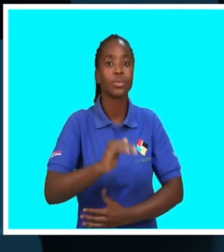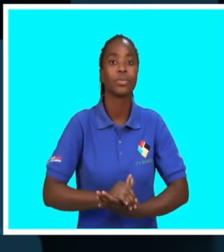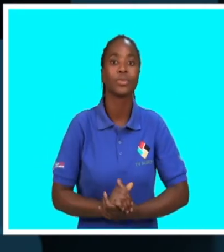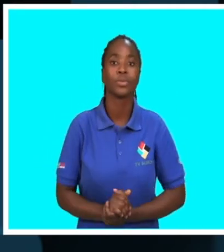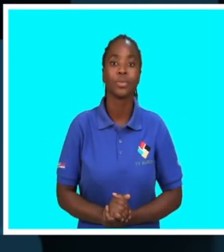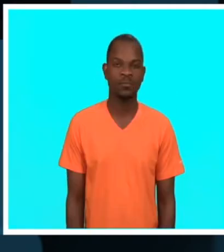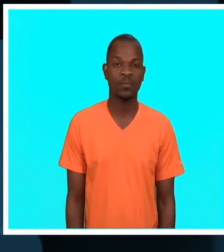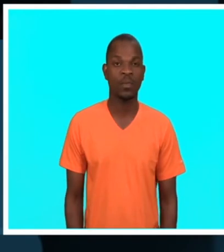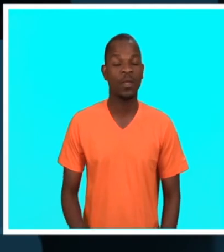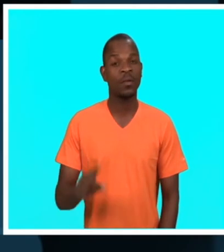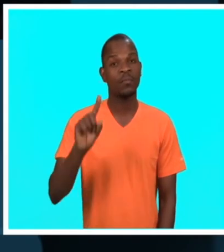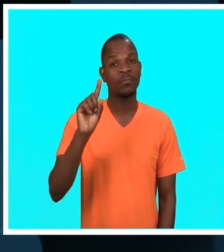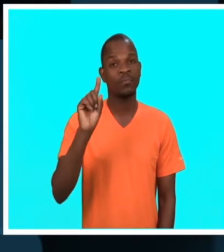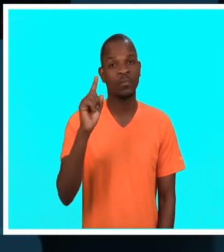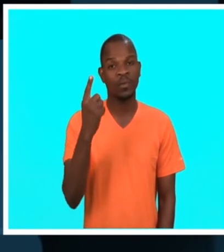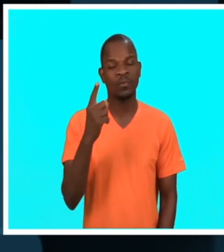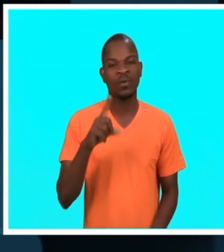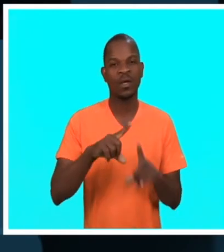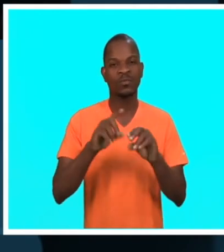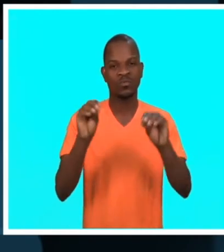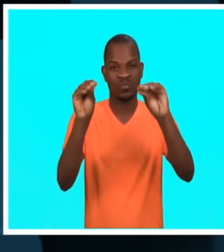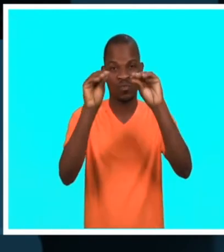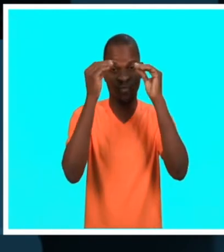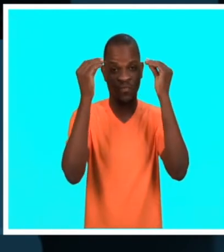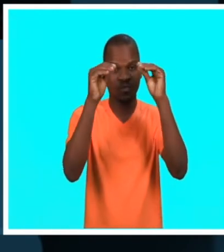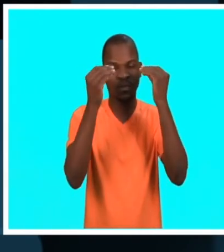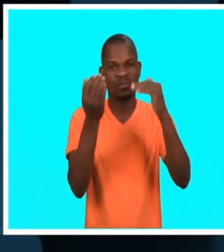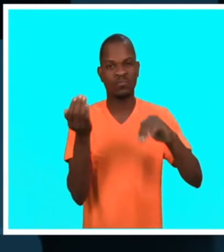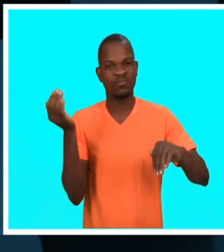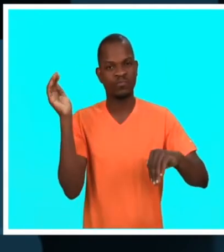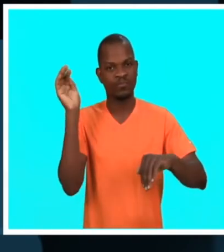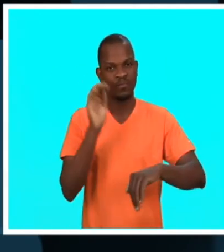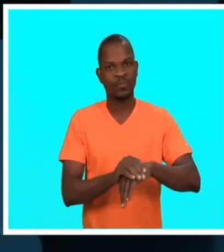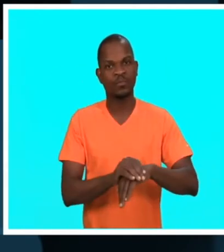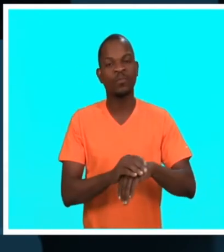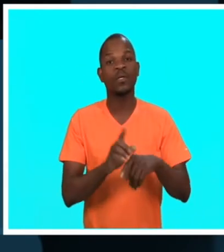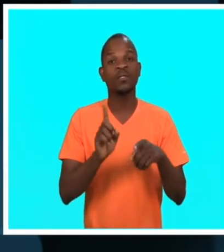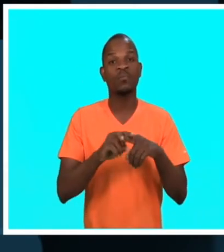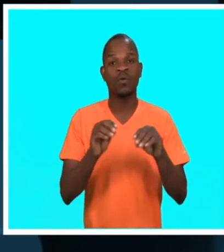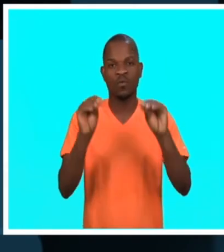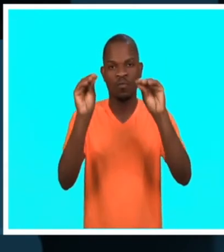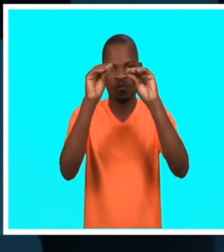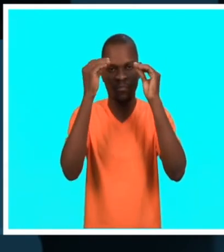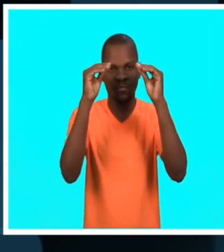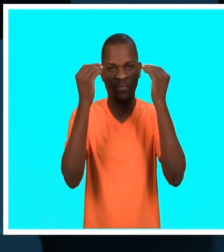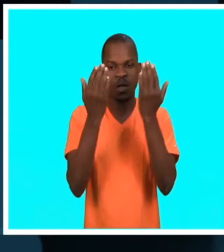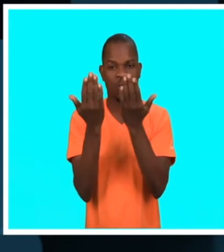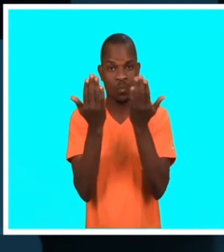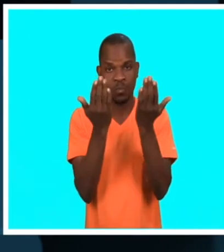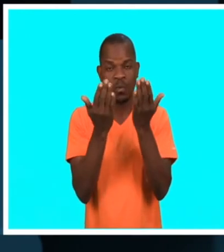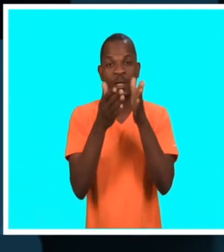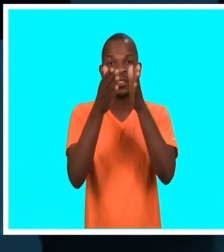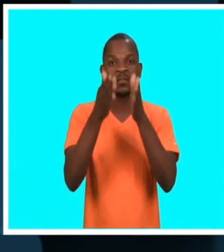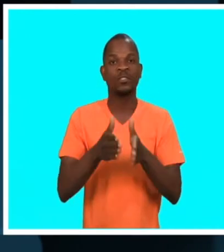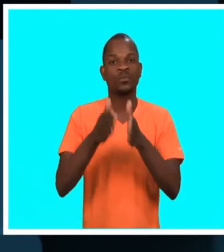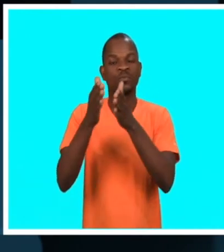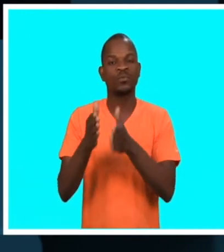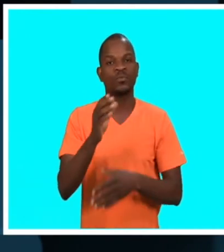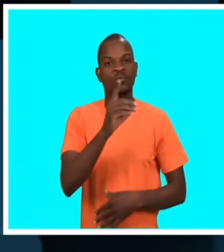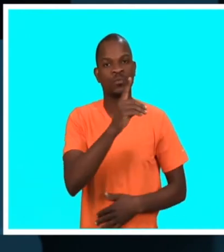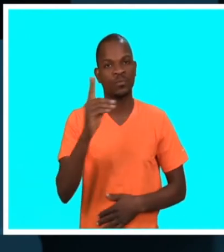áreas sociais consideradas-chave. A formação profissional, a formação acadêmica das pessoas com deficiência,